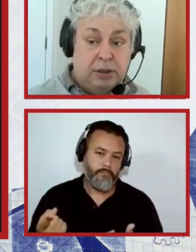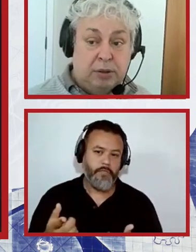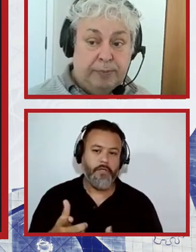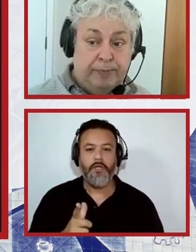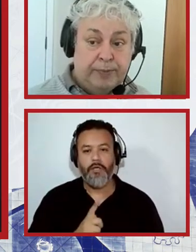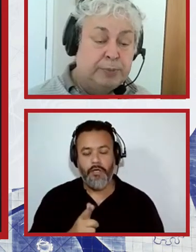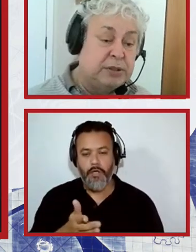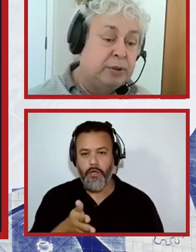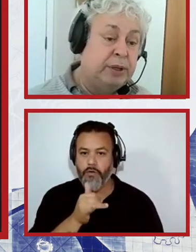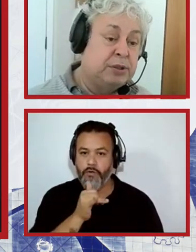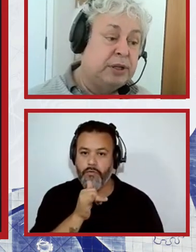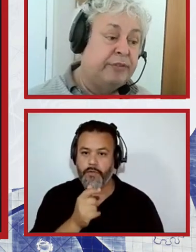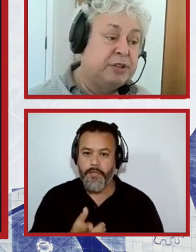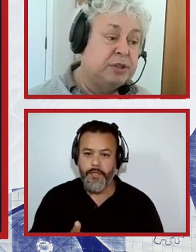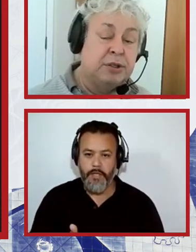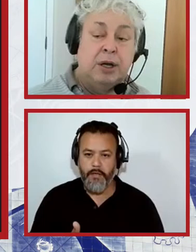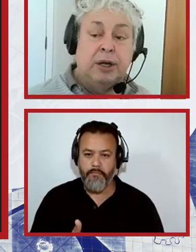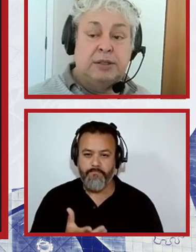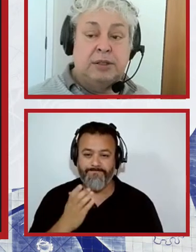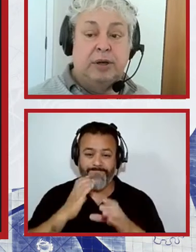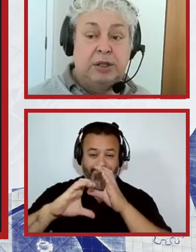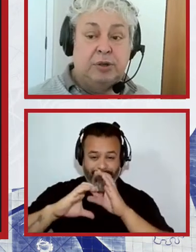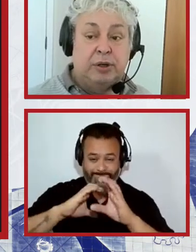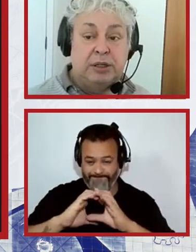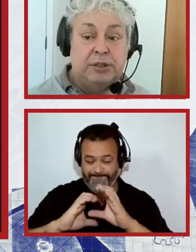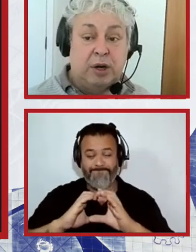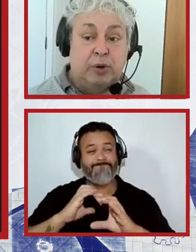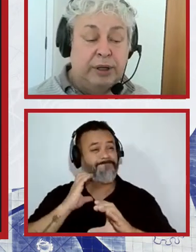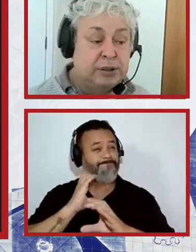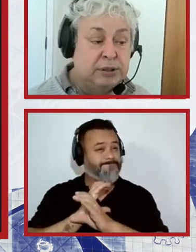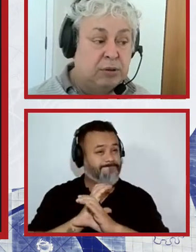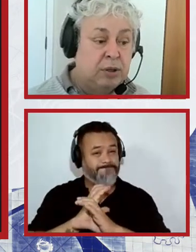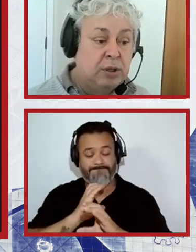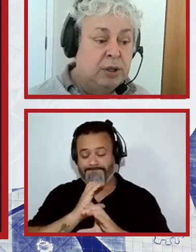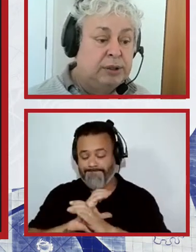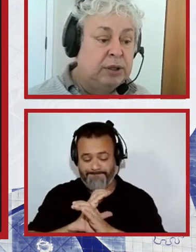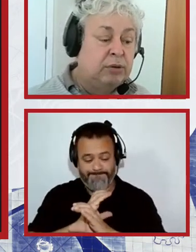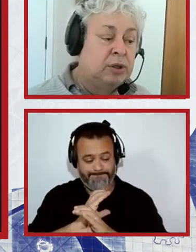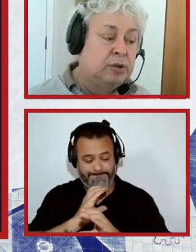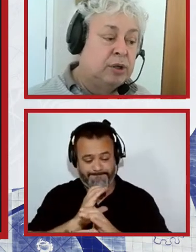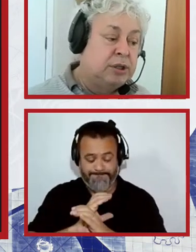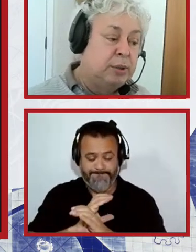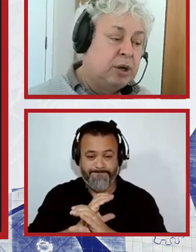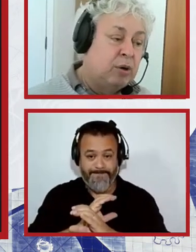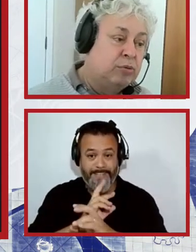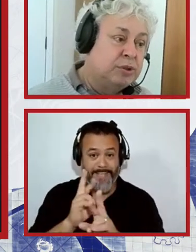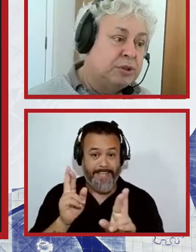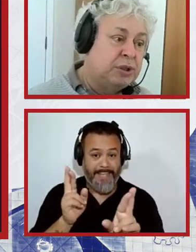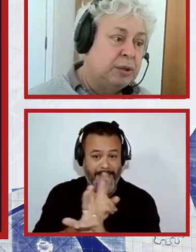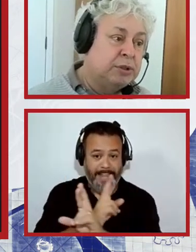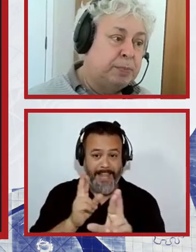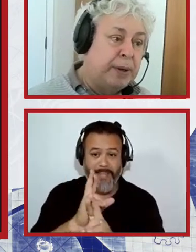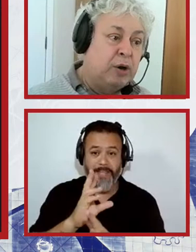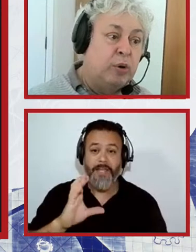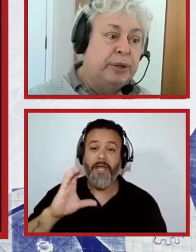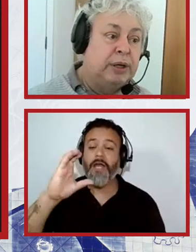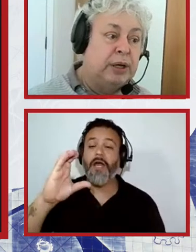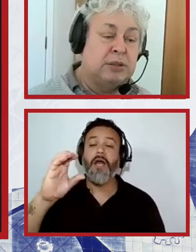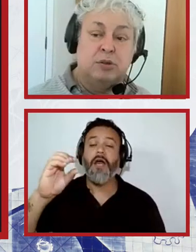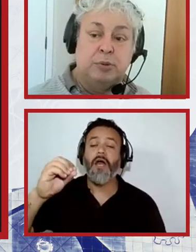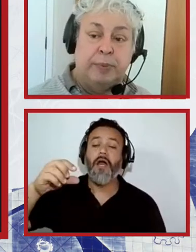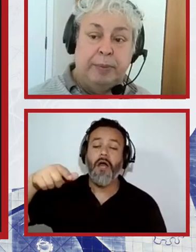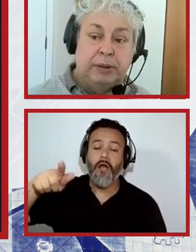de comunicação, especialmente déficits que são relacionados à cognição. Então, nós temos alguns sistemas